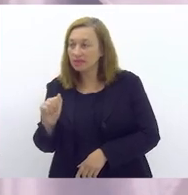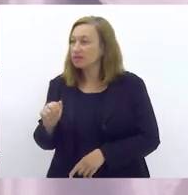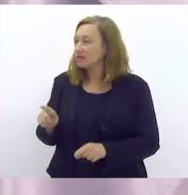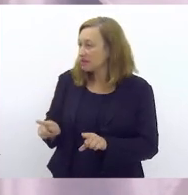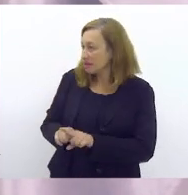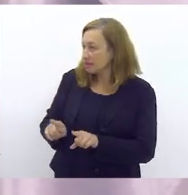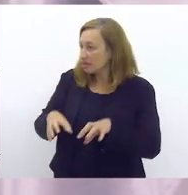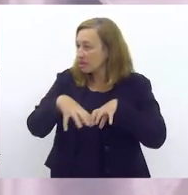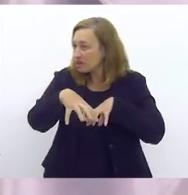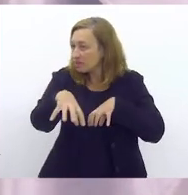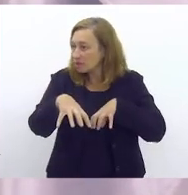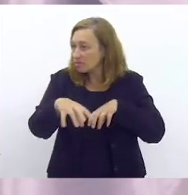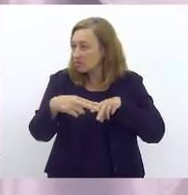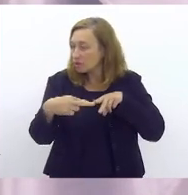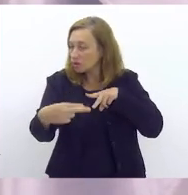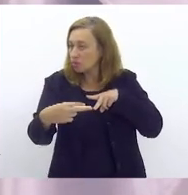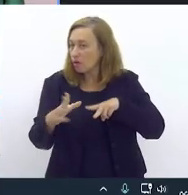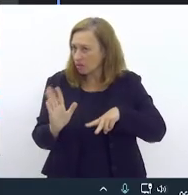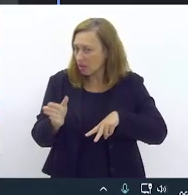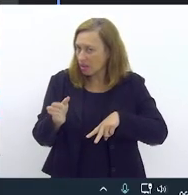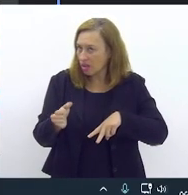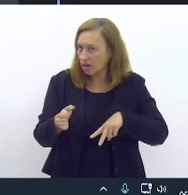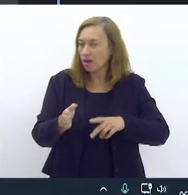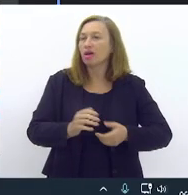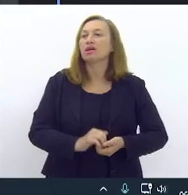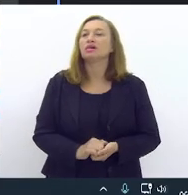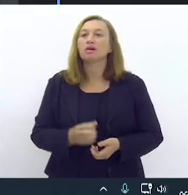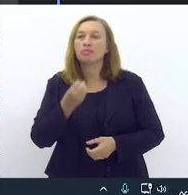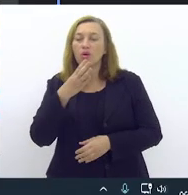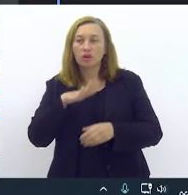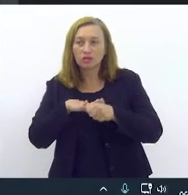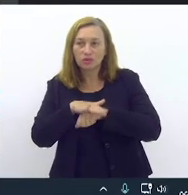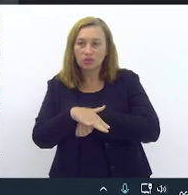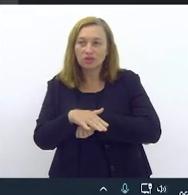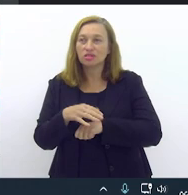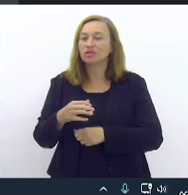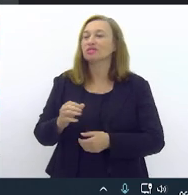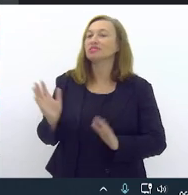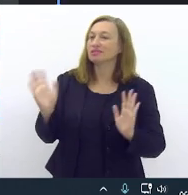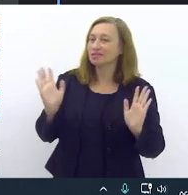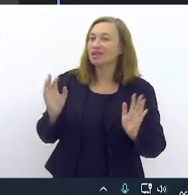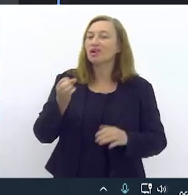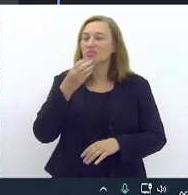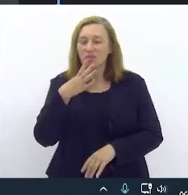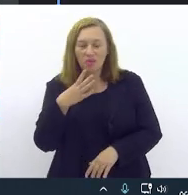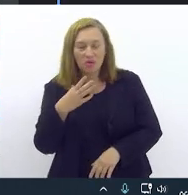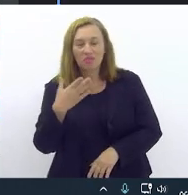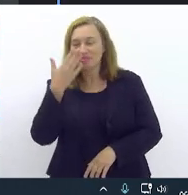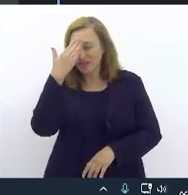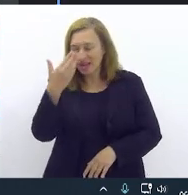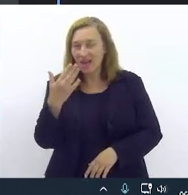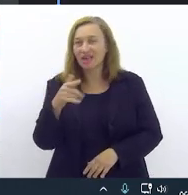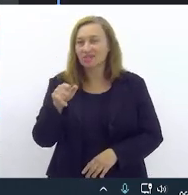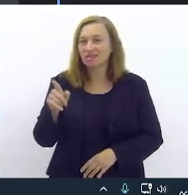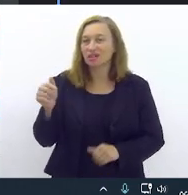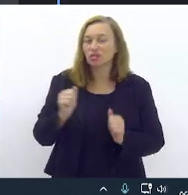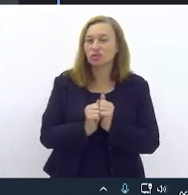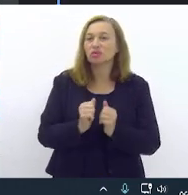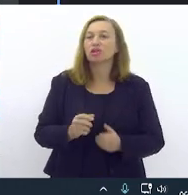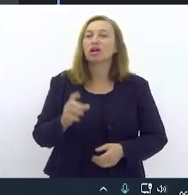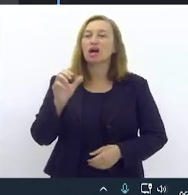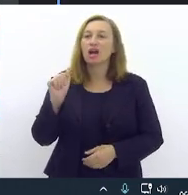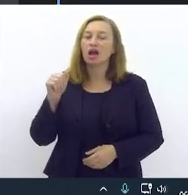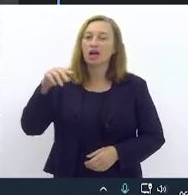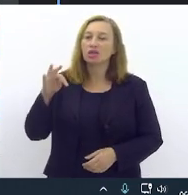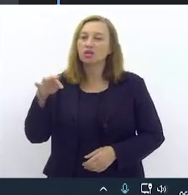Fabiana, virtualmente? Fabiana está com a gente? Sim, boa noite. Muito bom, noite, Fabiana. Que bom que você está com a gente. Antônia também